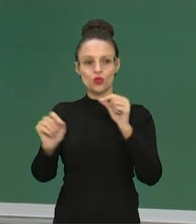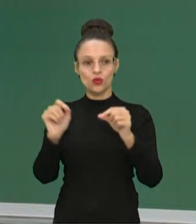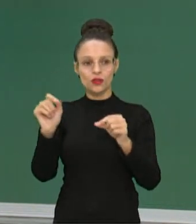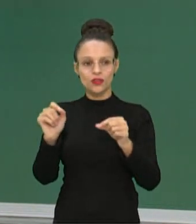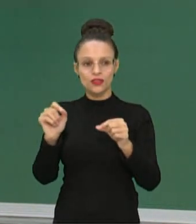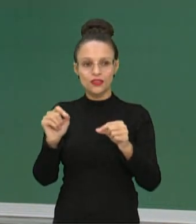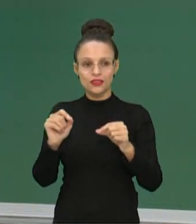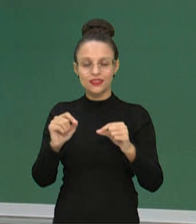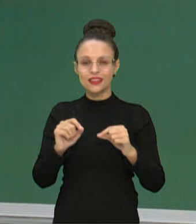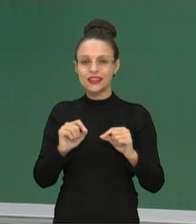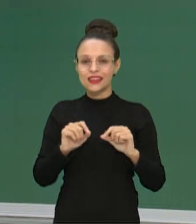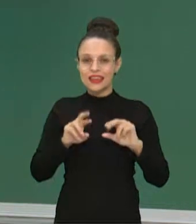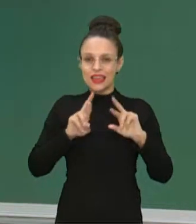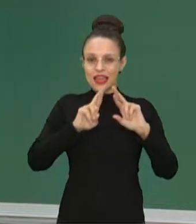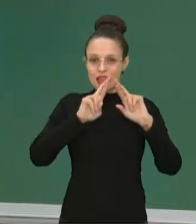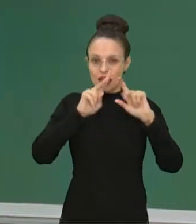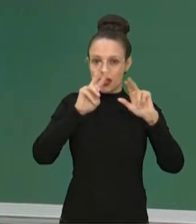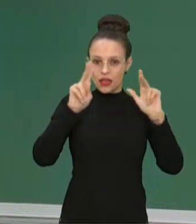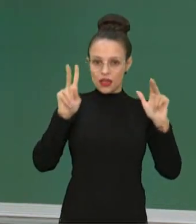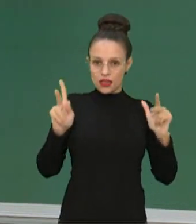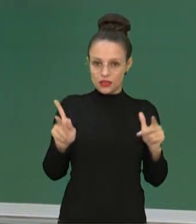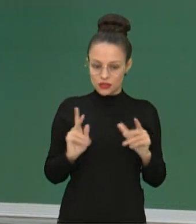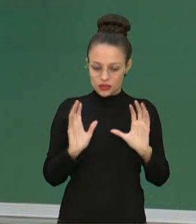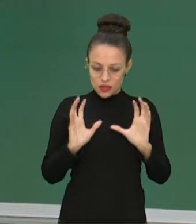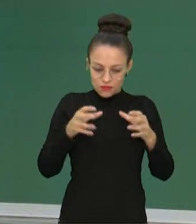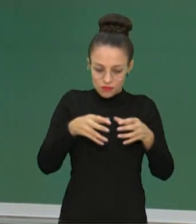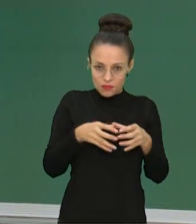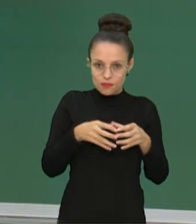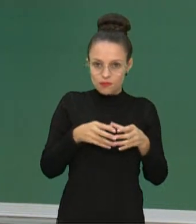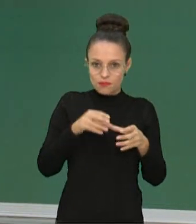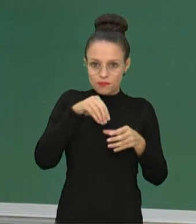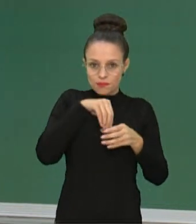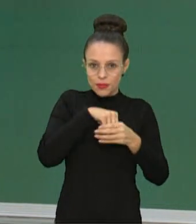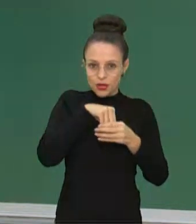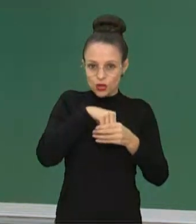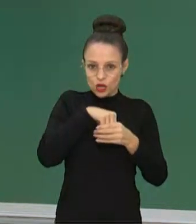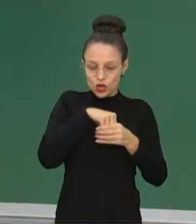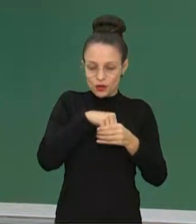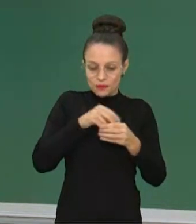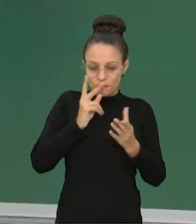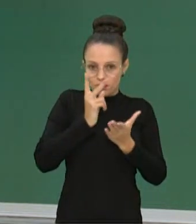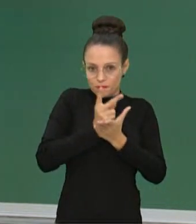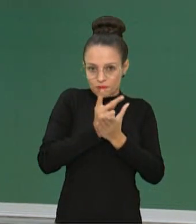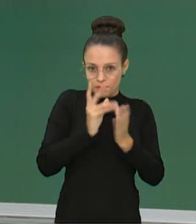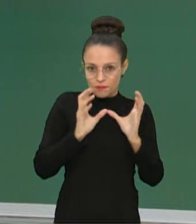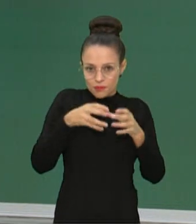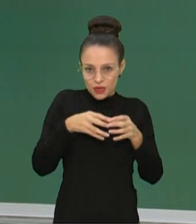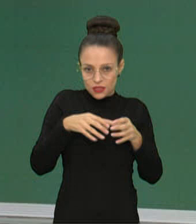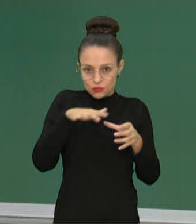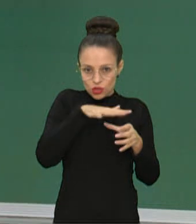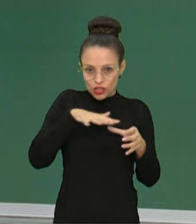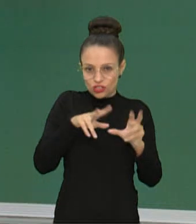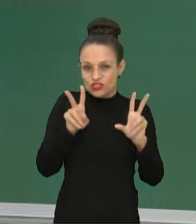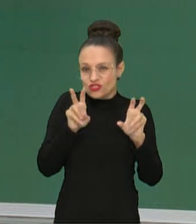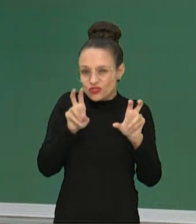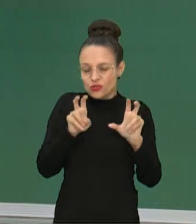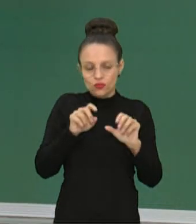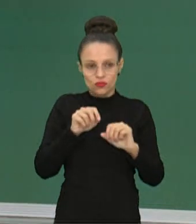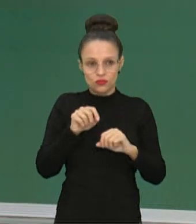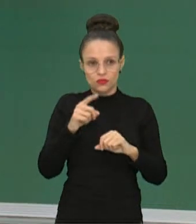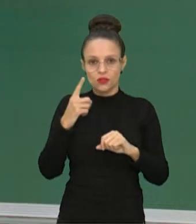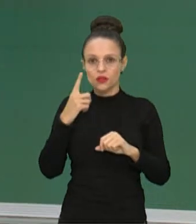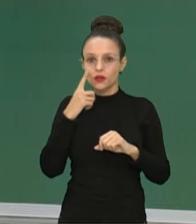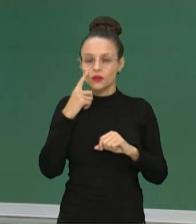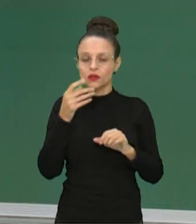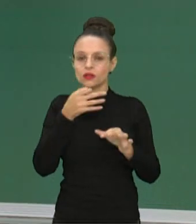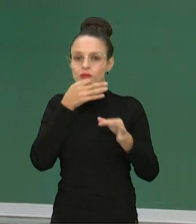cada etnia fica presa dentro da sua região, entre aspas, e eles vão